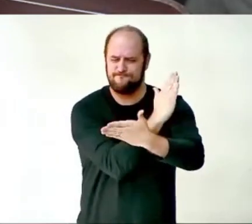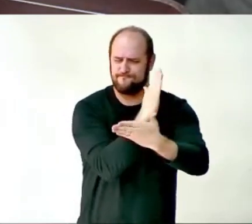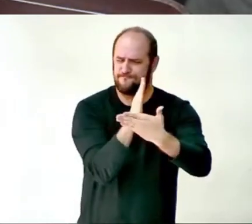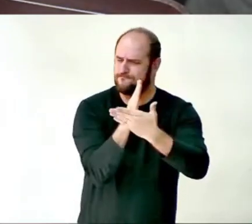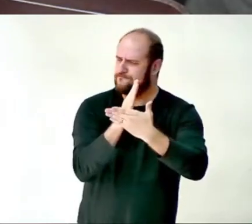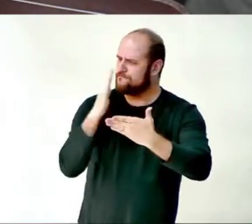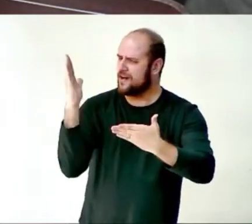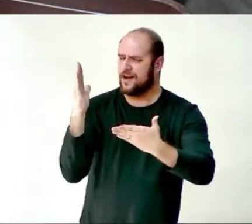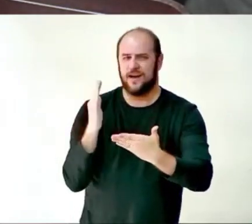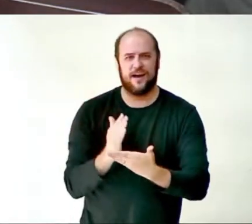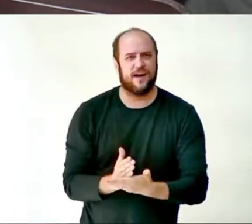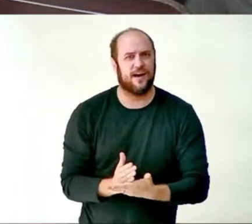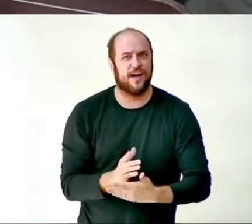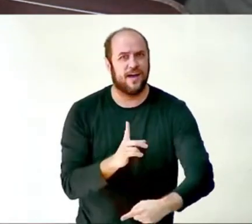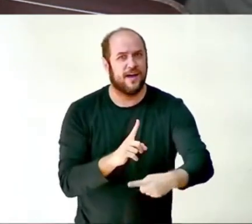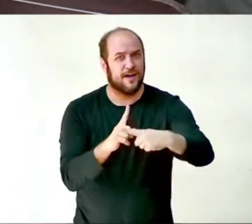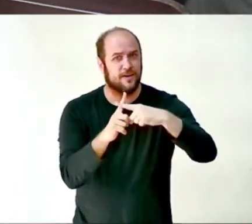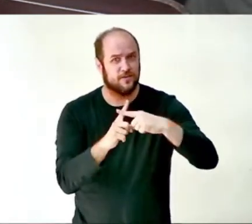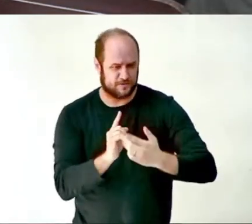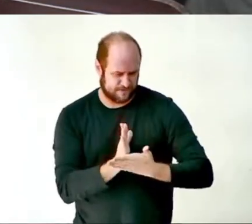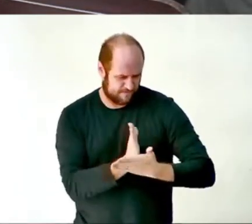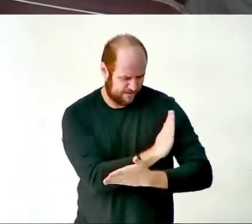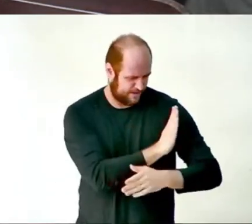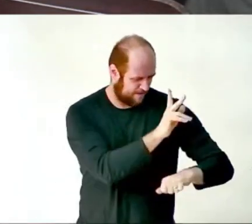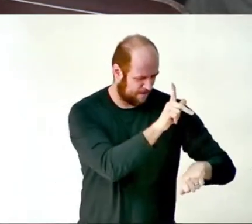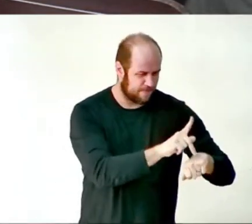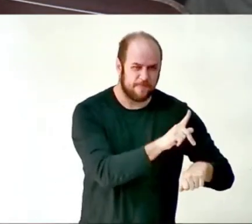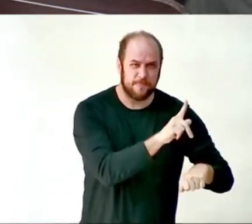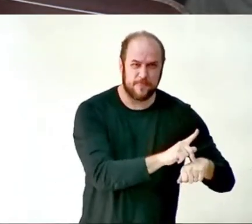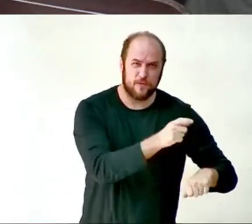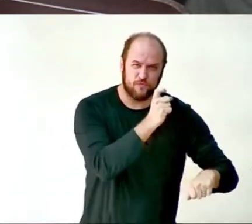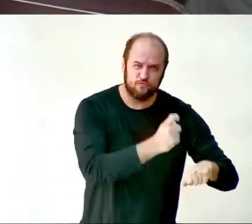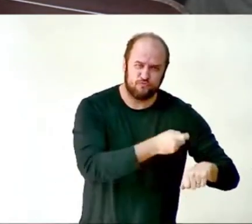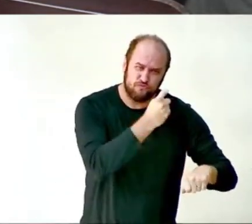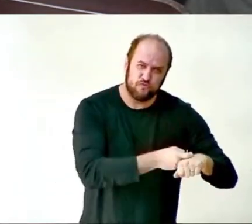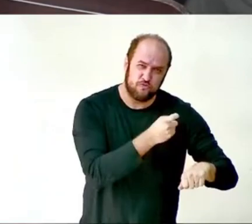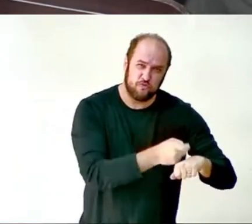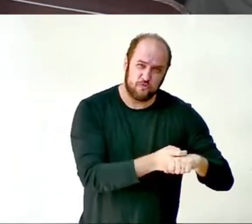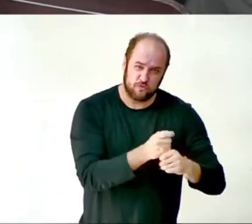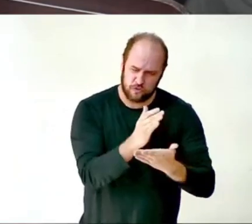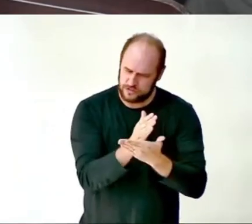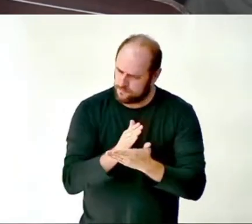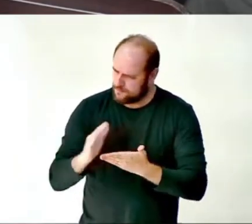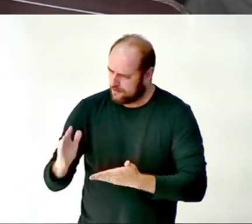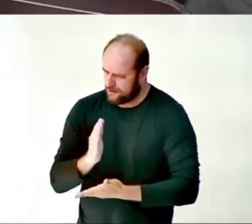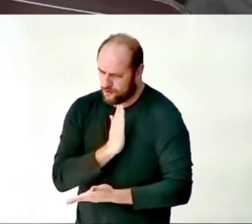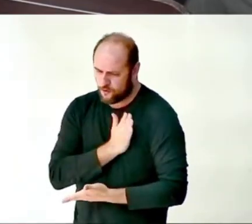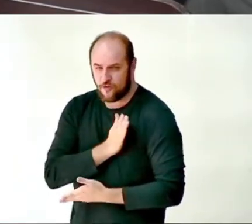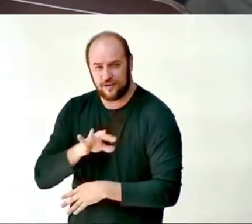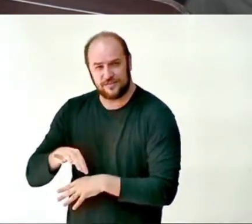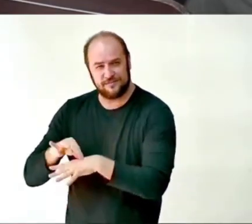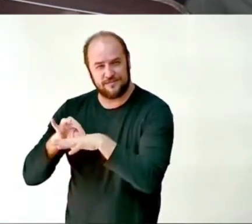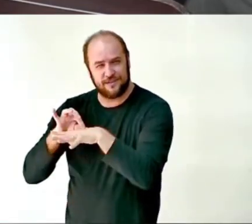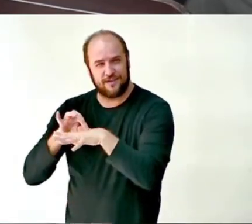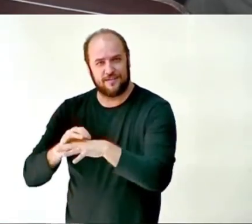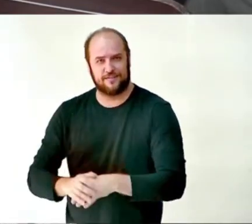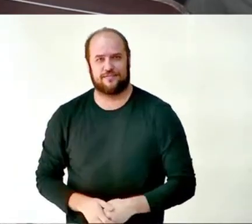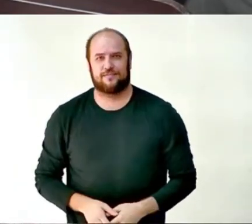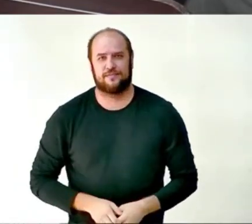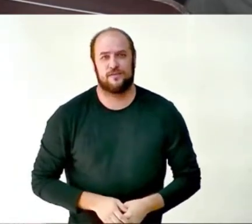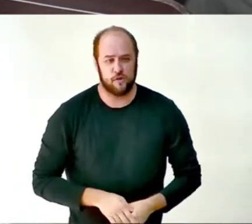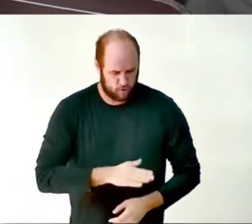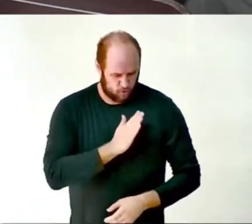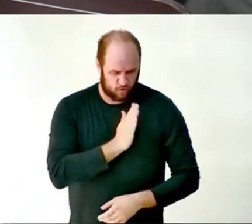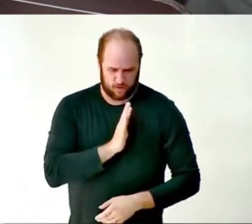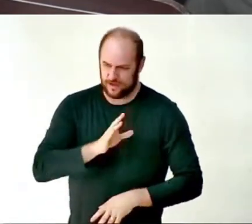A cruz é um divisor de águas entre o coração de pedra e o coração de carne. Mas o que é que tem no coração? O trono onde o